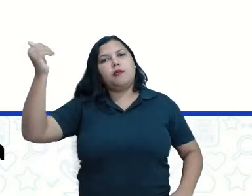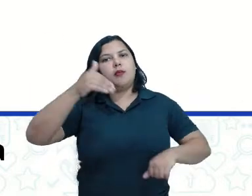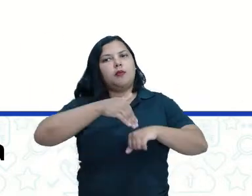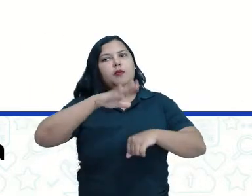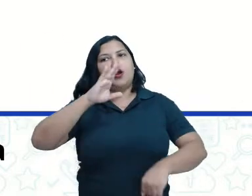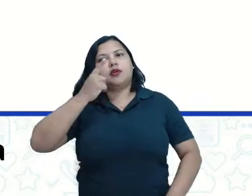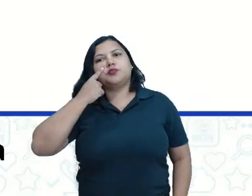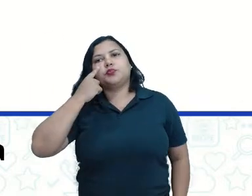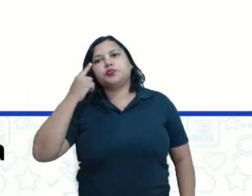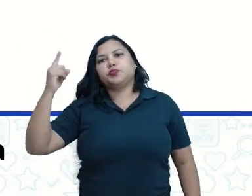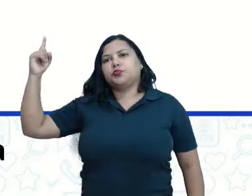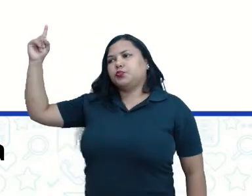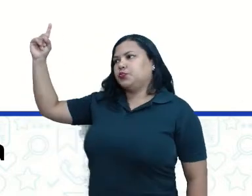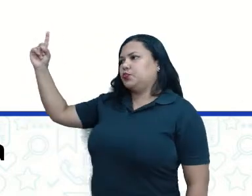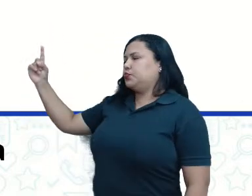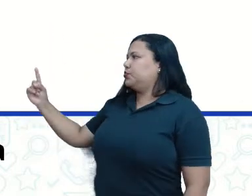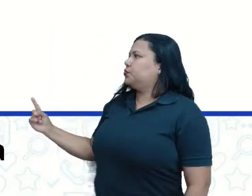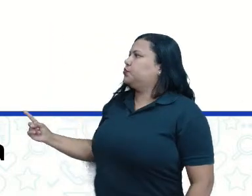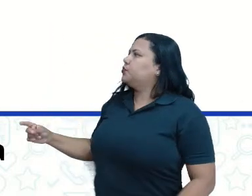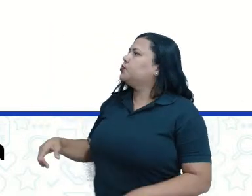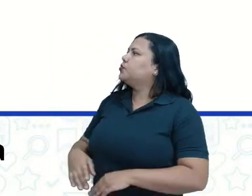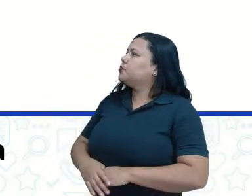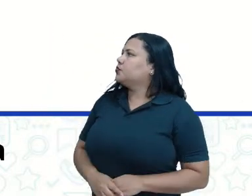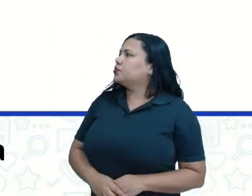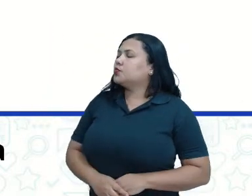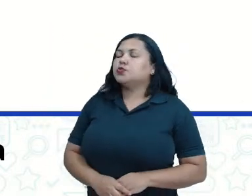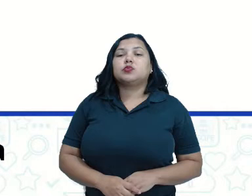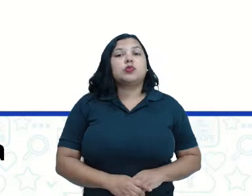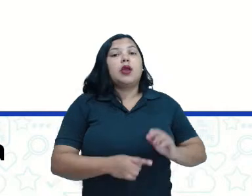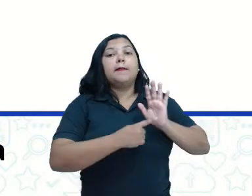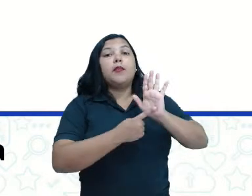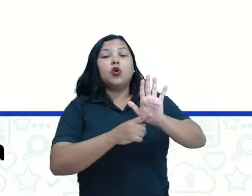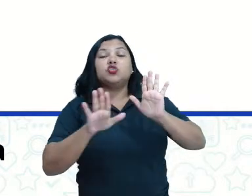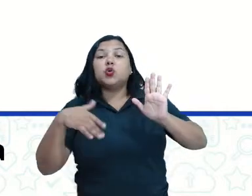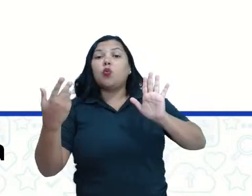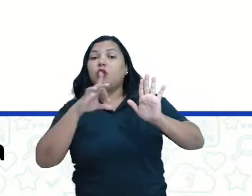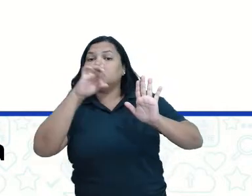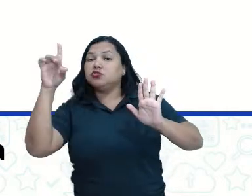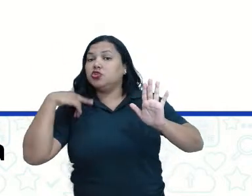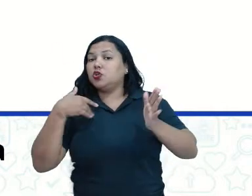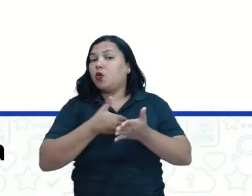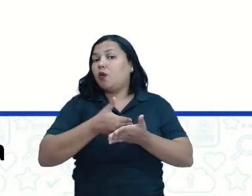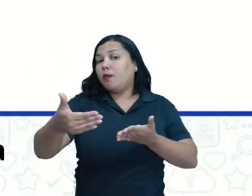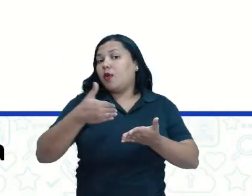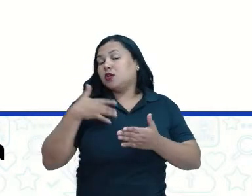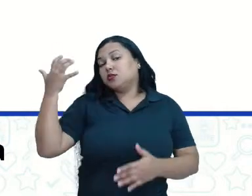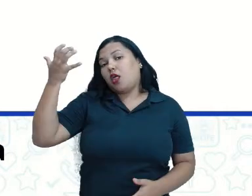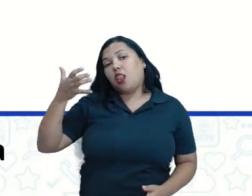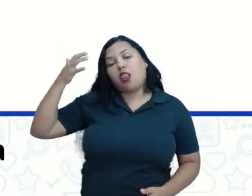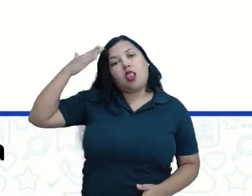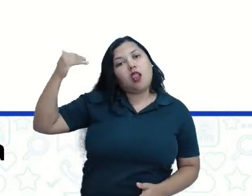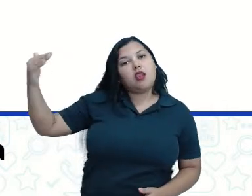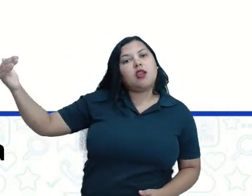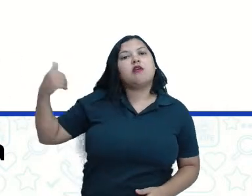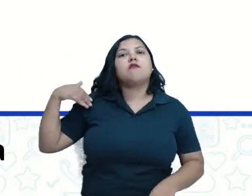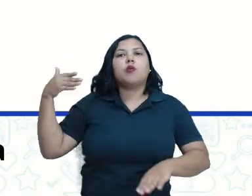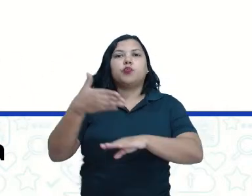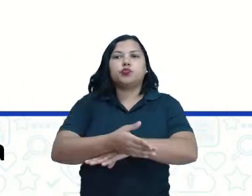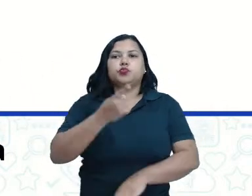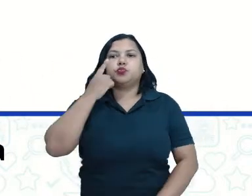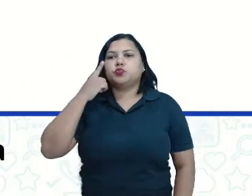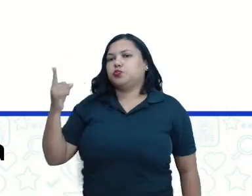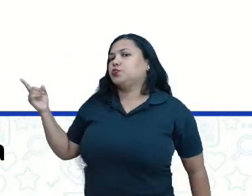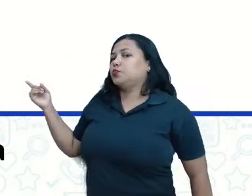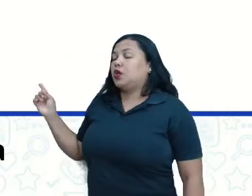do Sucesso, ela diz aqui o álbum e diz aqui a data que ela entrou no, nessa plataforma.